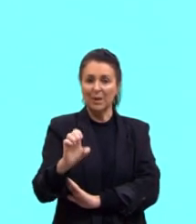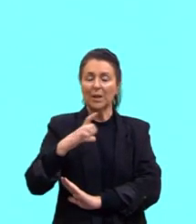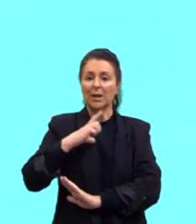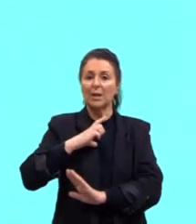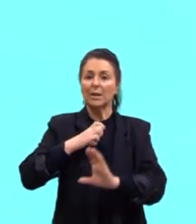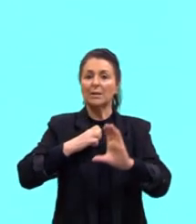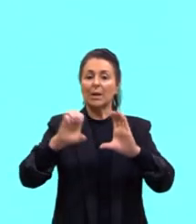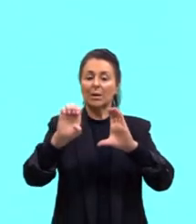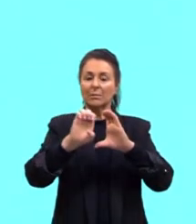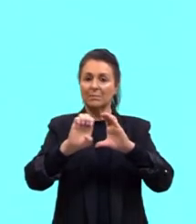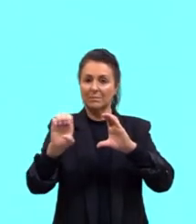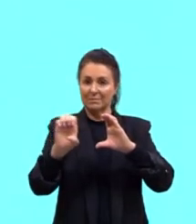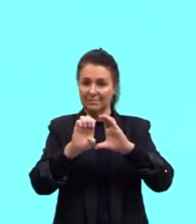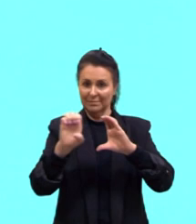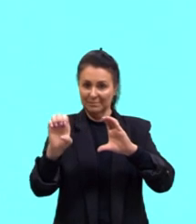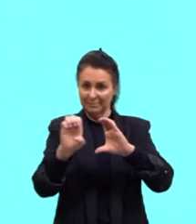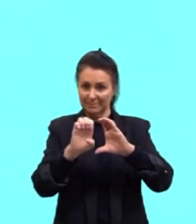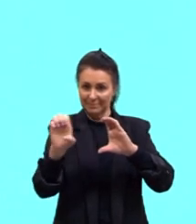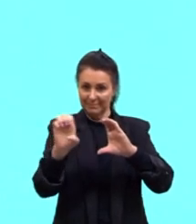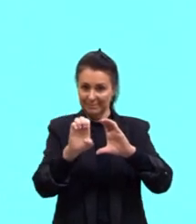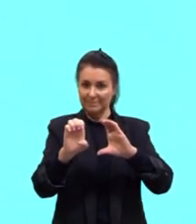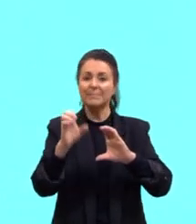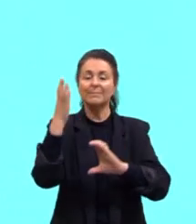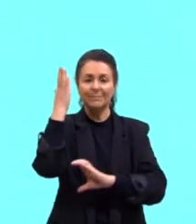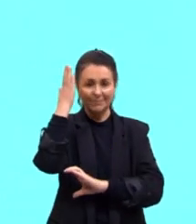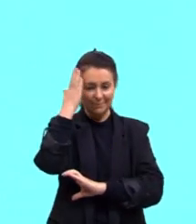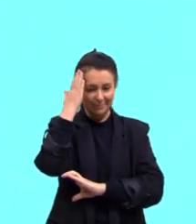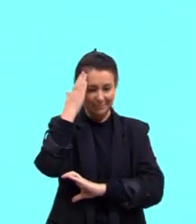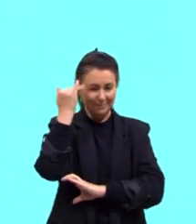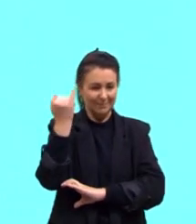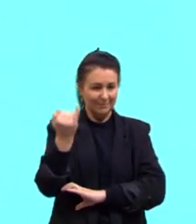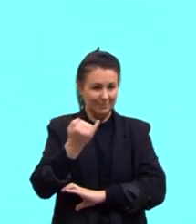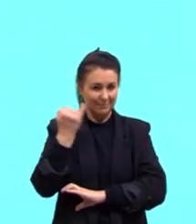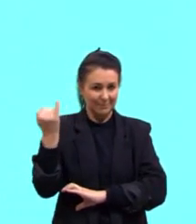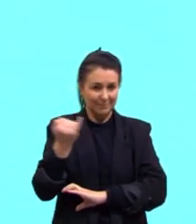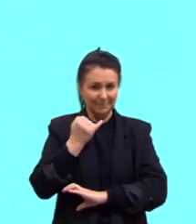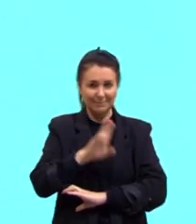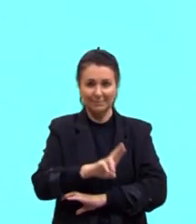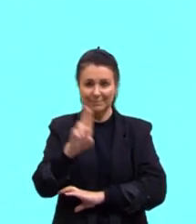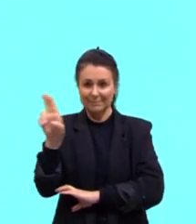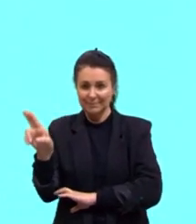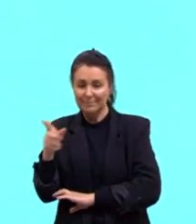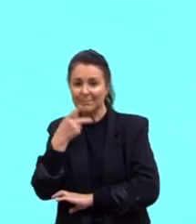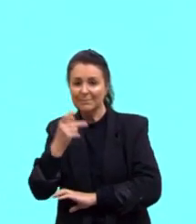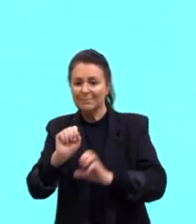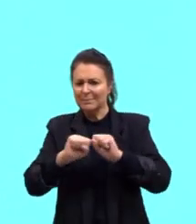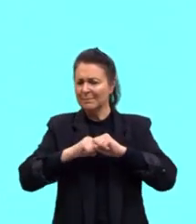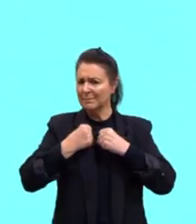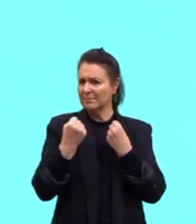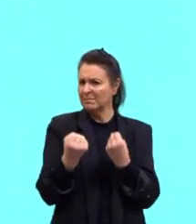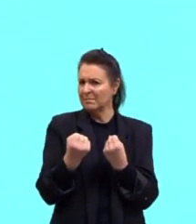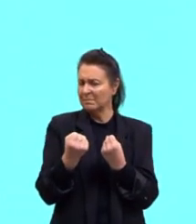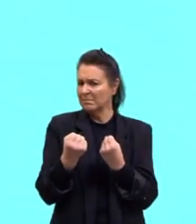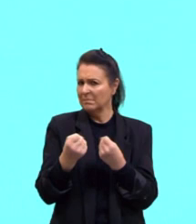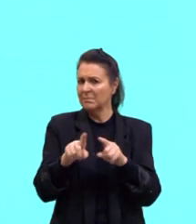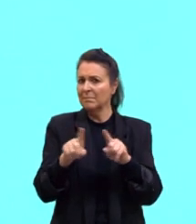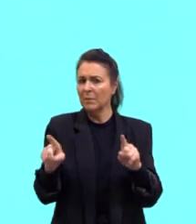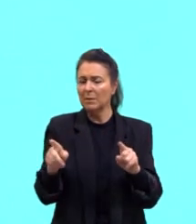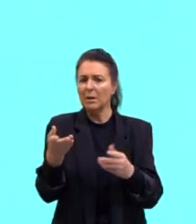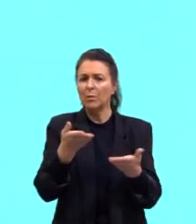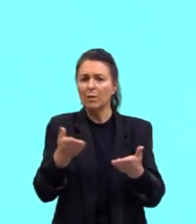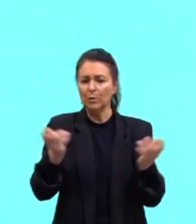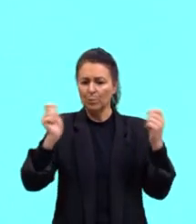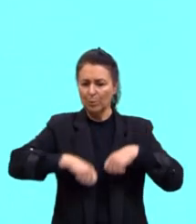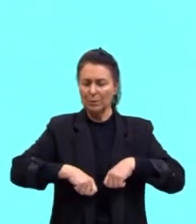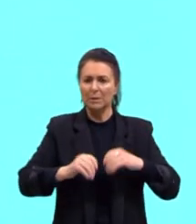força eletromotriz Viu como é importante saber todas as nomenclaturas para a gente entender depois vai tá falando em força mas a professora só falou em potencial padrão